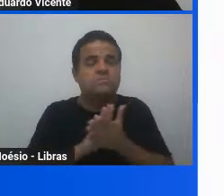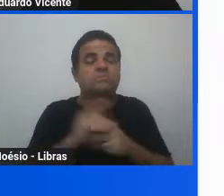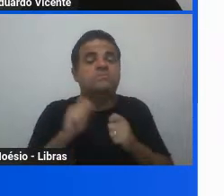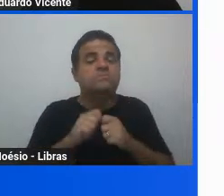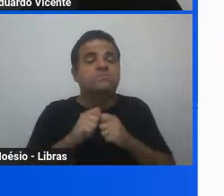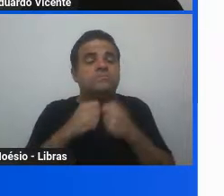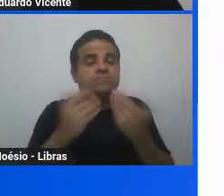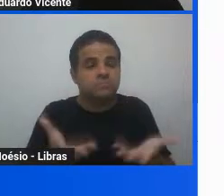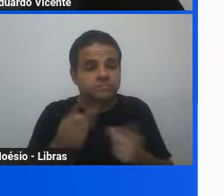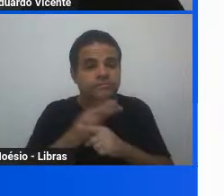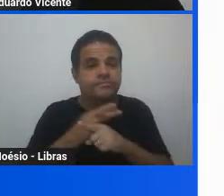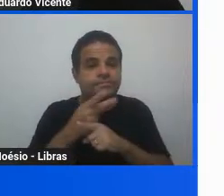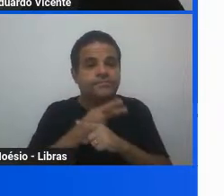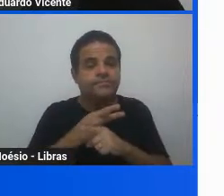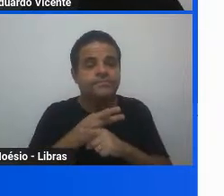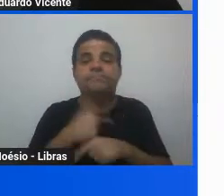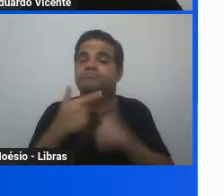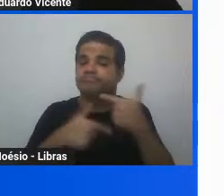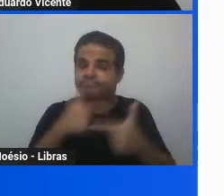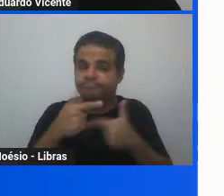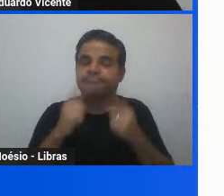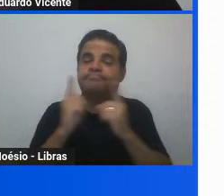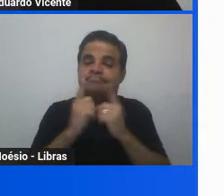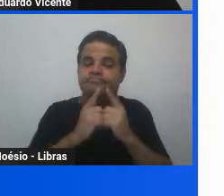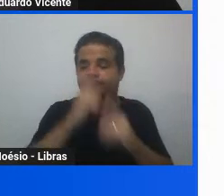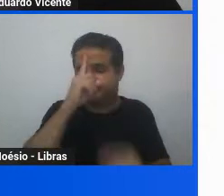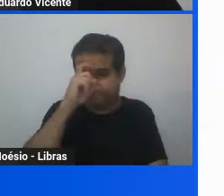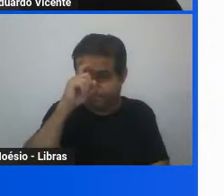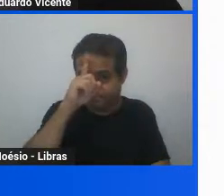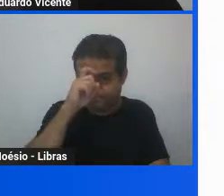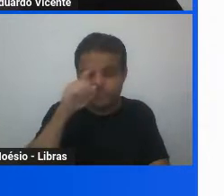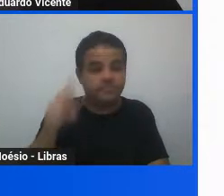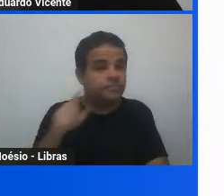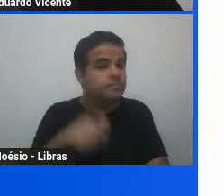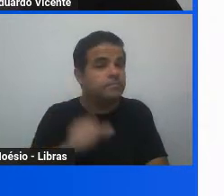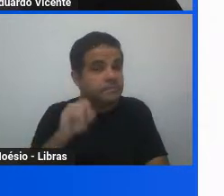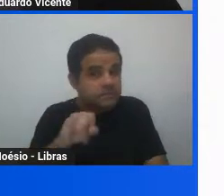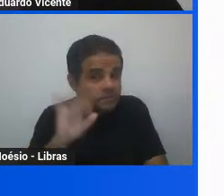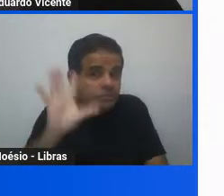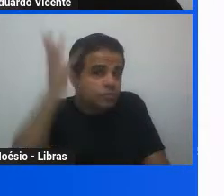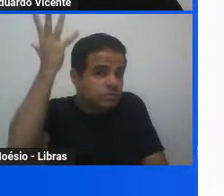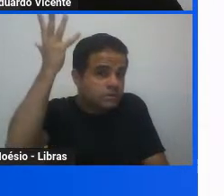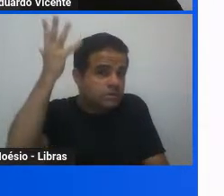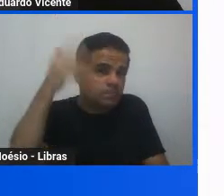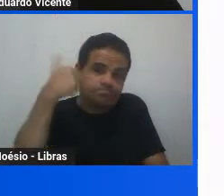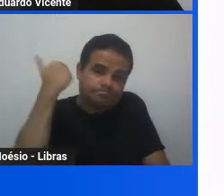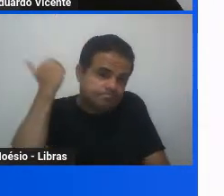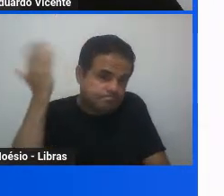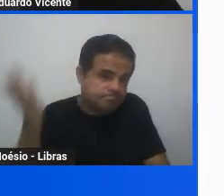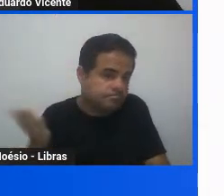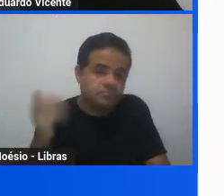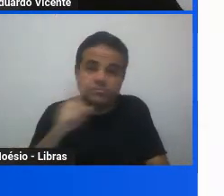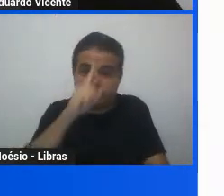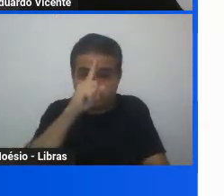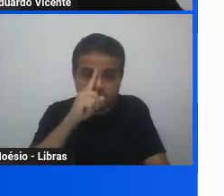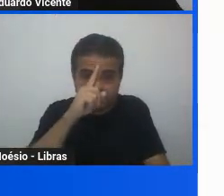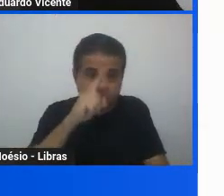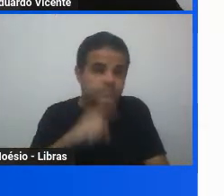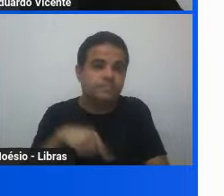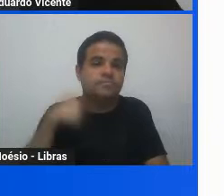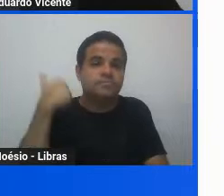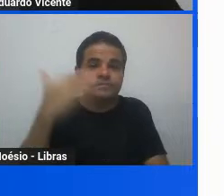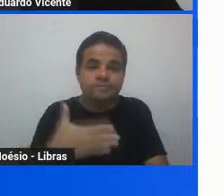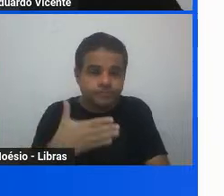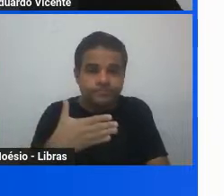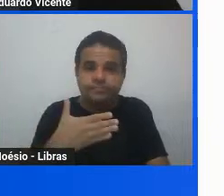é buscar um serviço médico hospitalar. Mas em caso, né, do maior risco, que é o desmaio, e